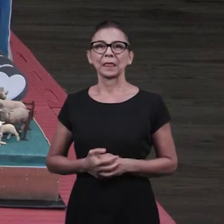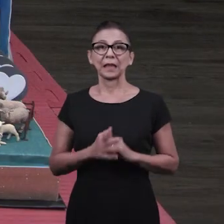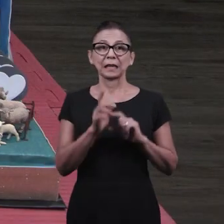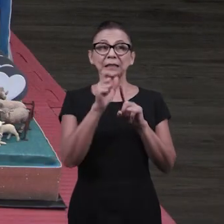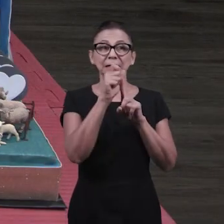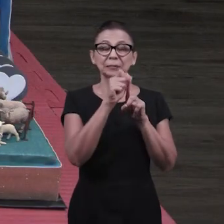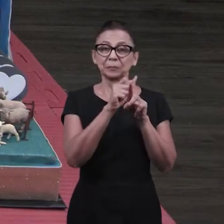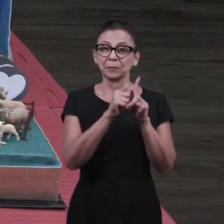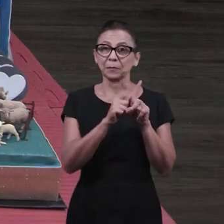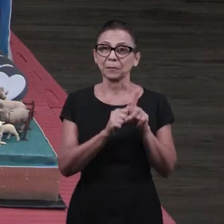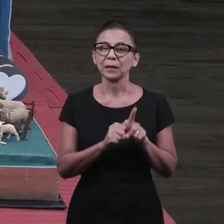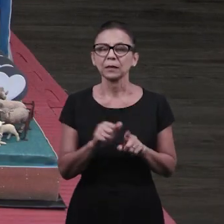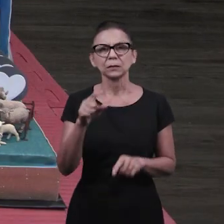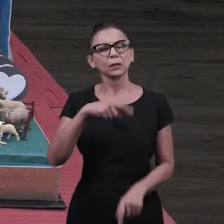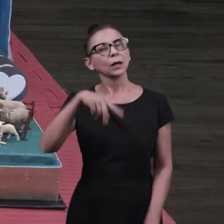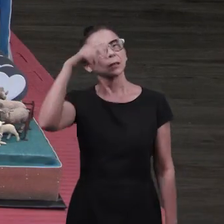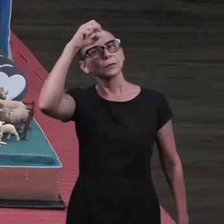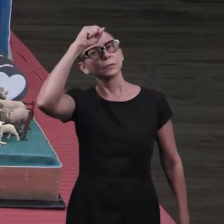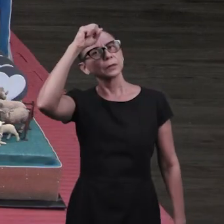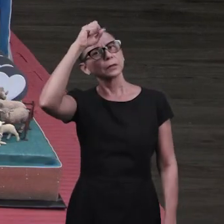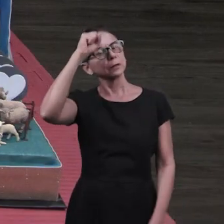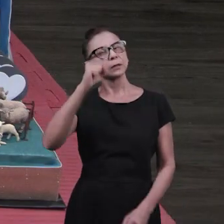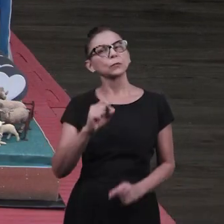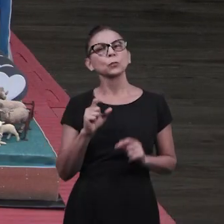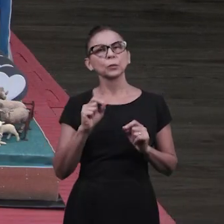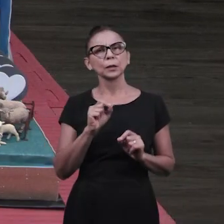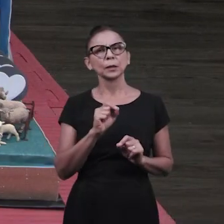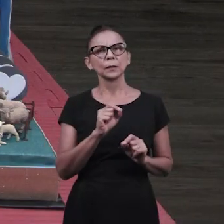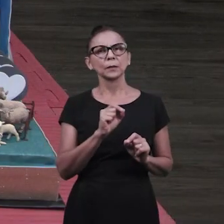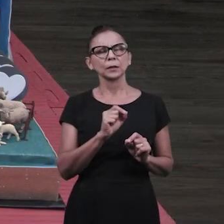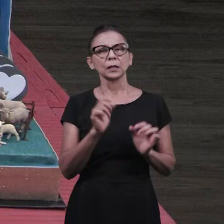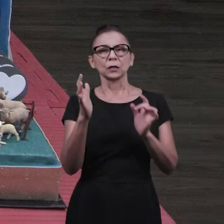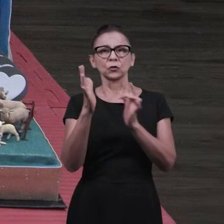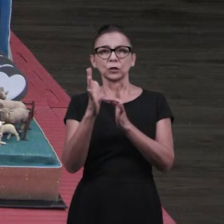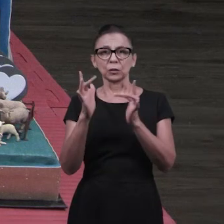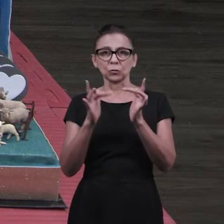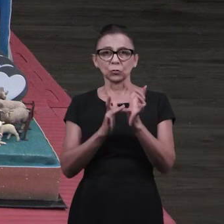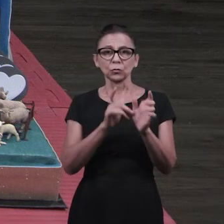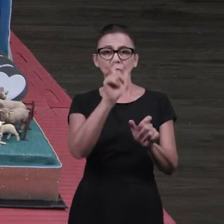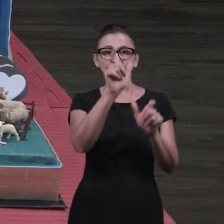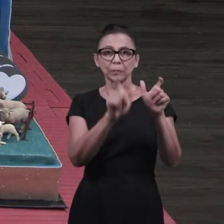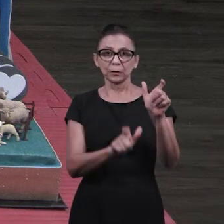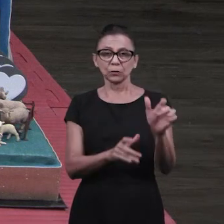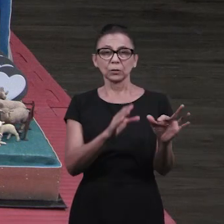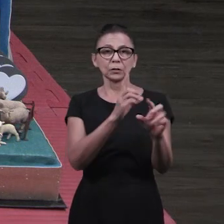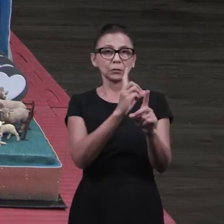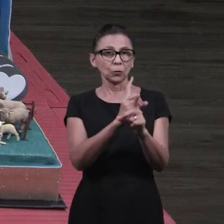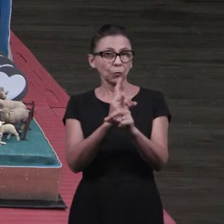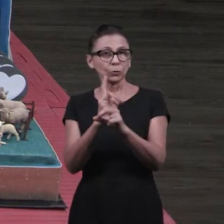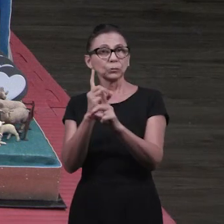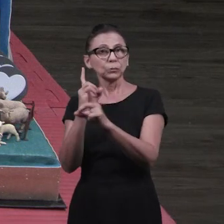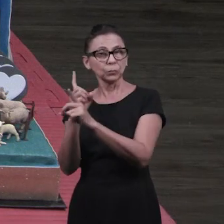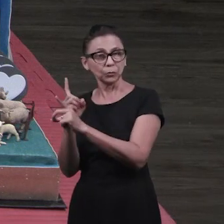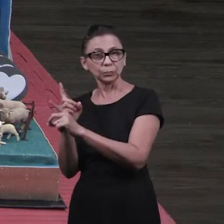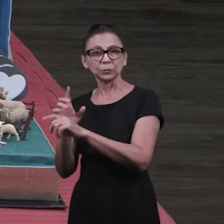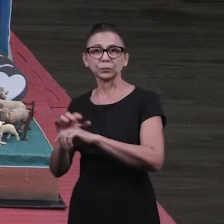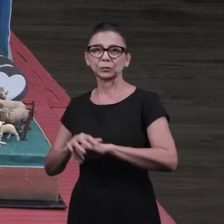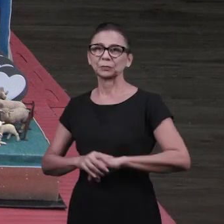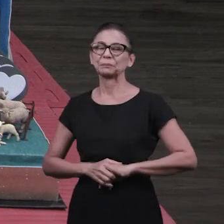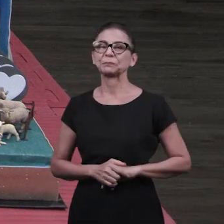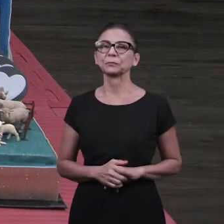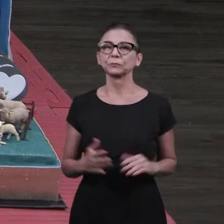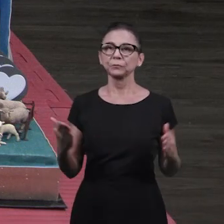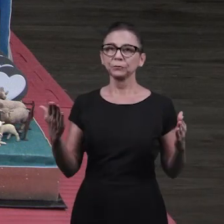Neste mês, nós estamos aprendendo sobre os encontros do Senhor Jesus. E o assunto da nossa aula é